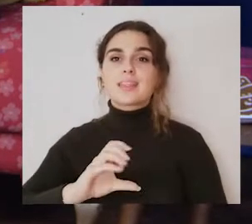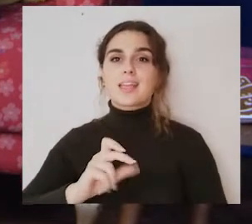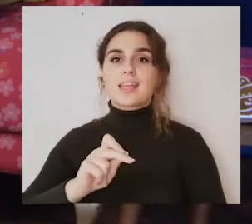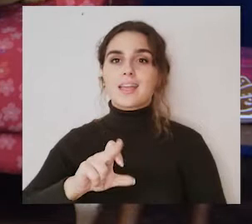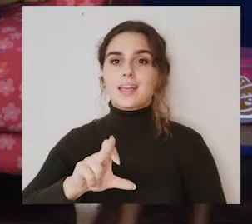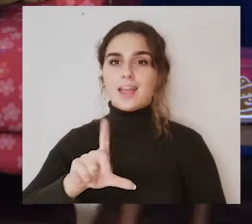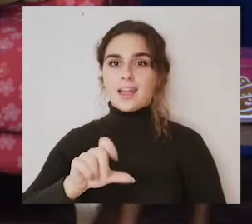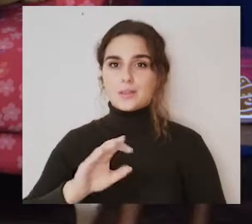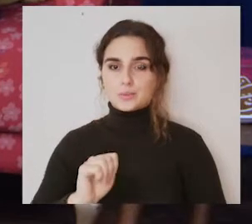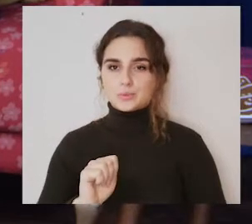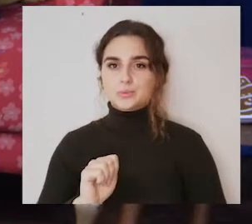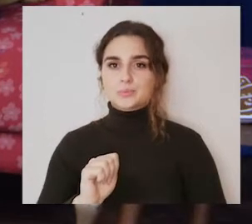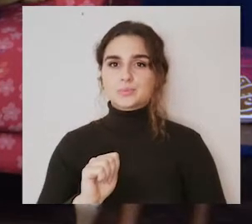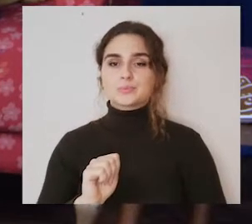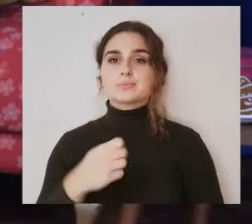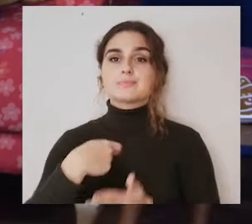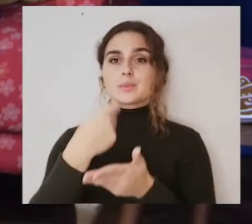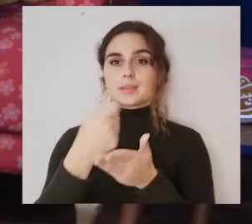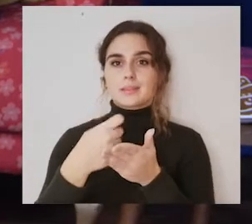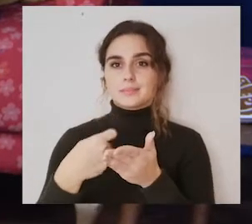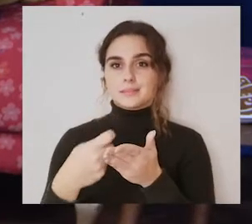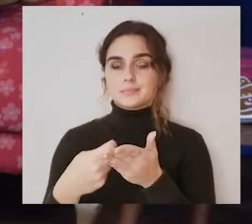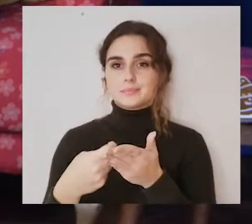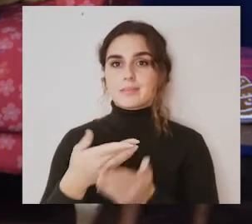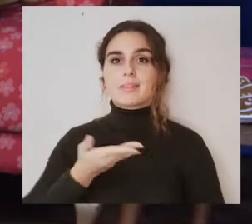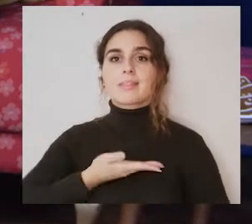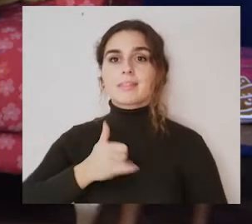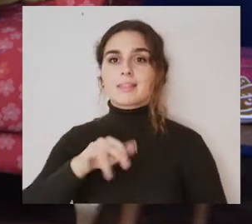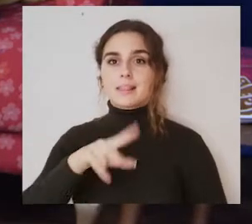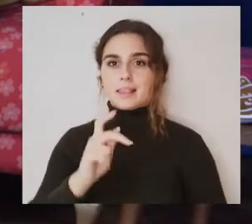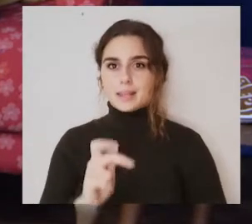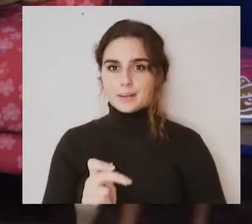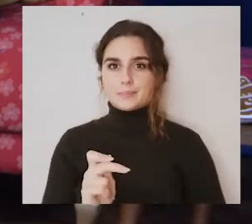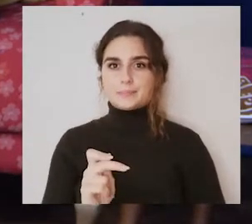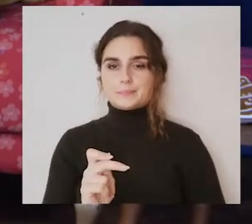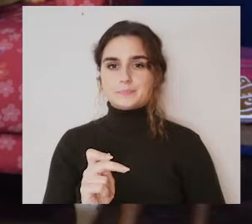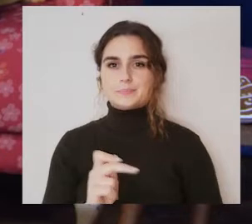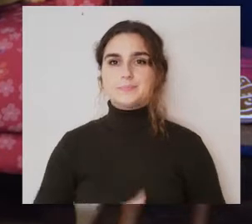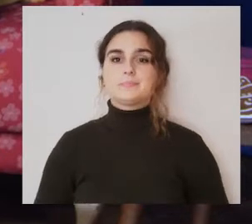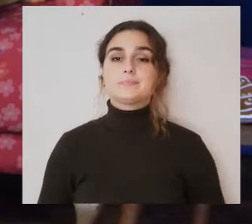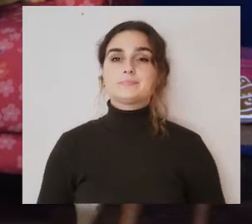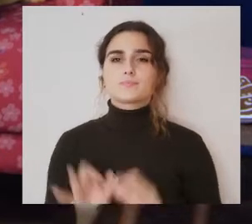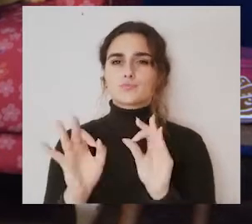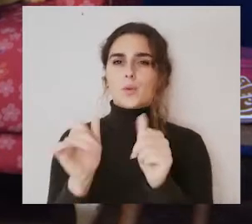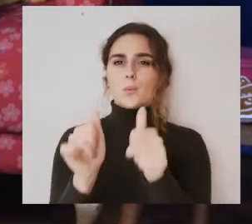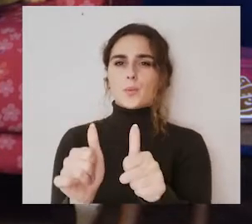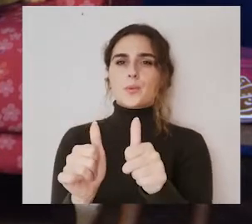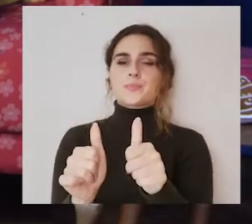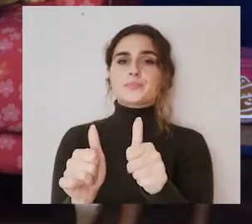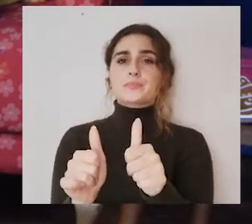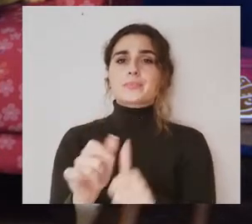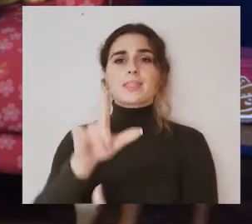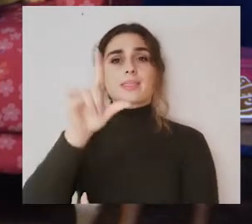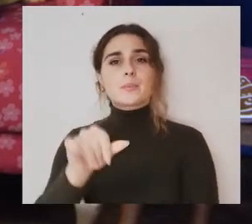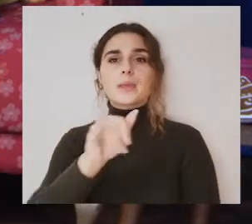história de Carlos Nuno Granja, ilustrada por Dina Sack. Muito bem. E